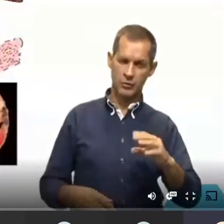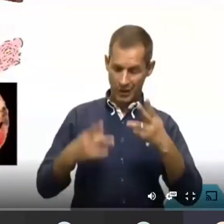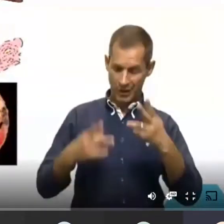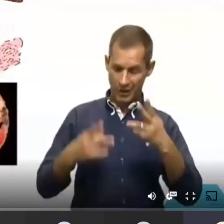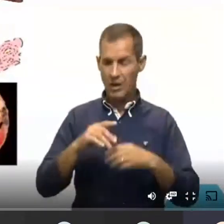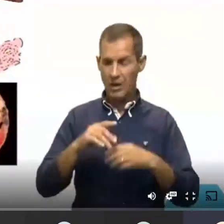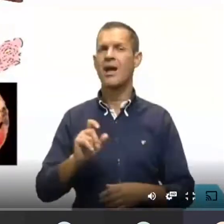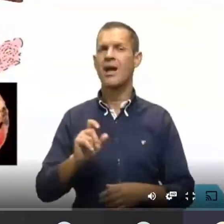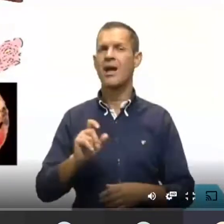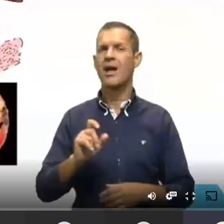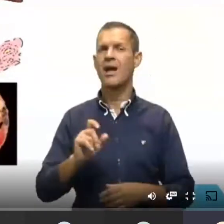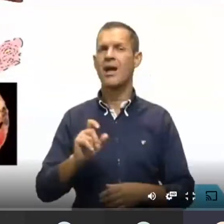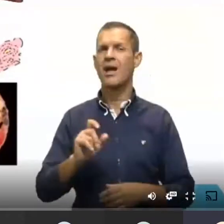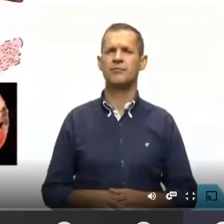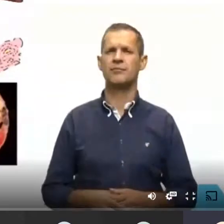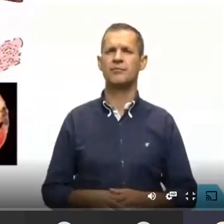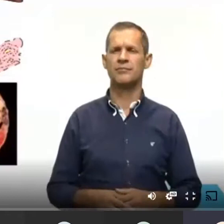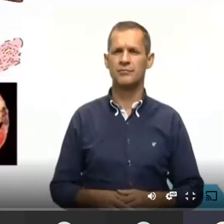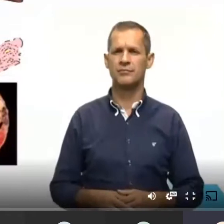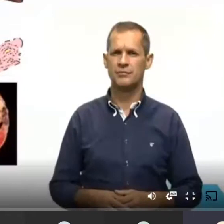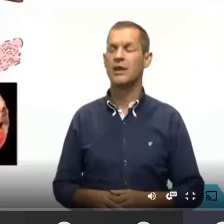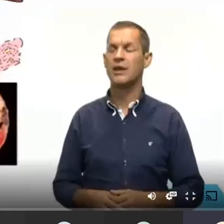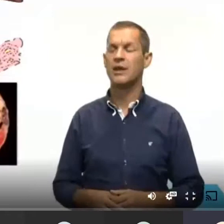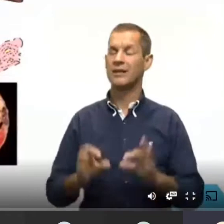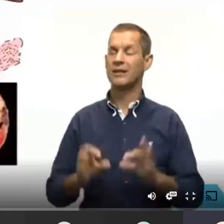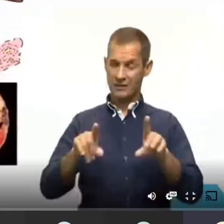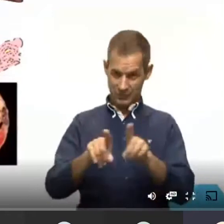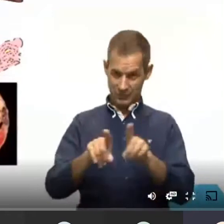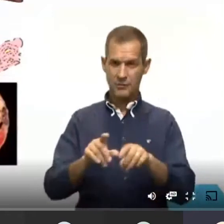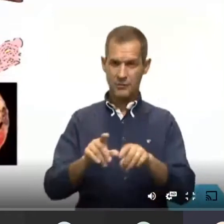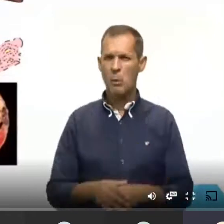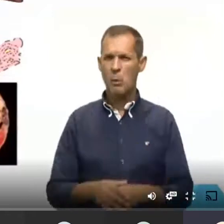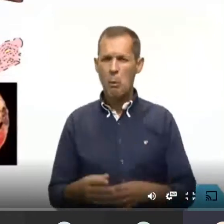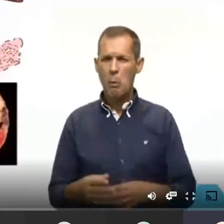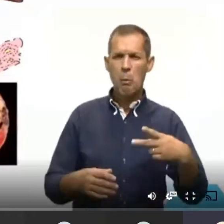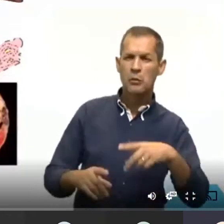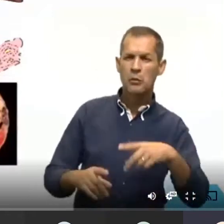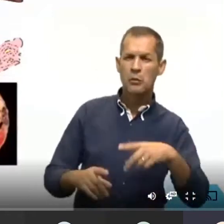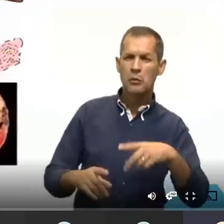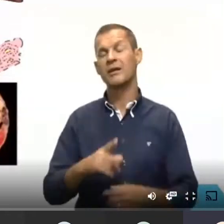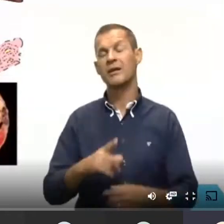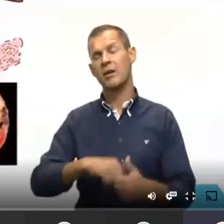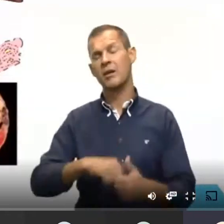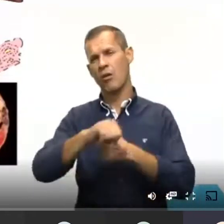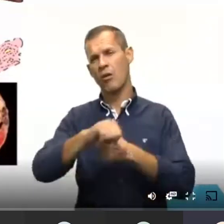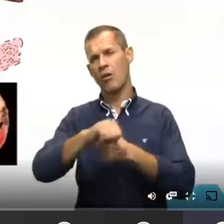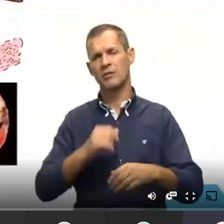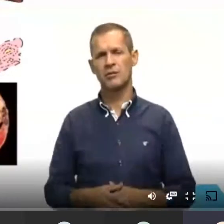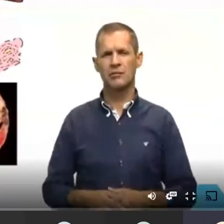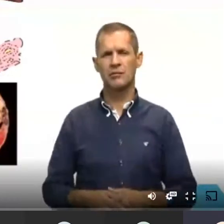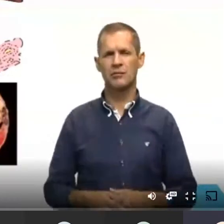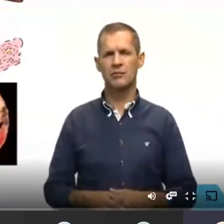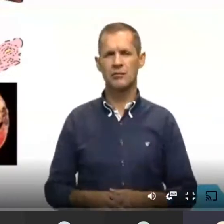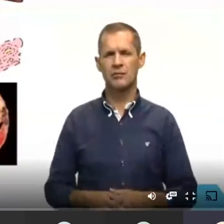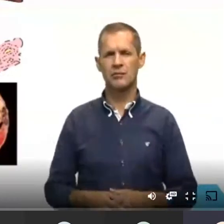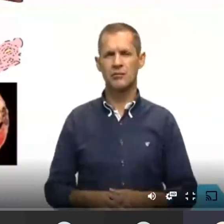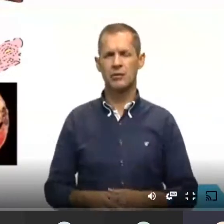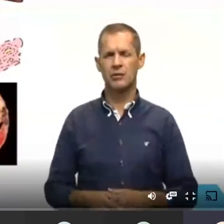normal, ele é, de certa forma, menor, ele vai sofrer